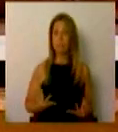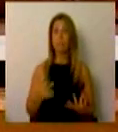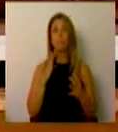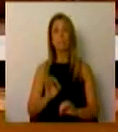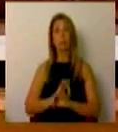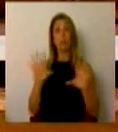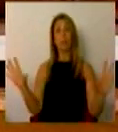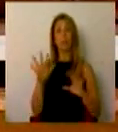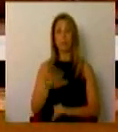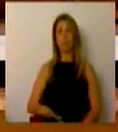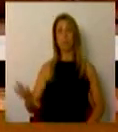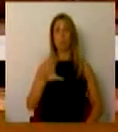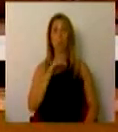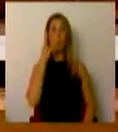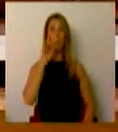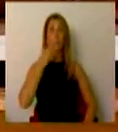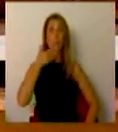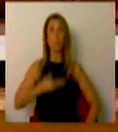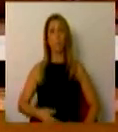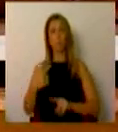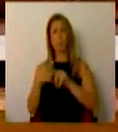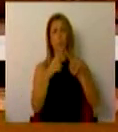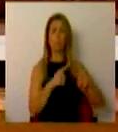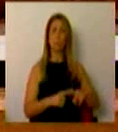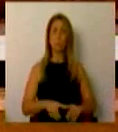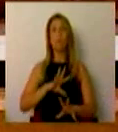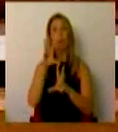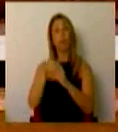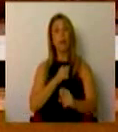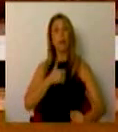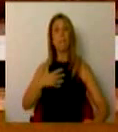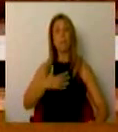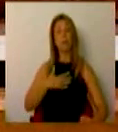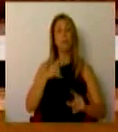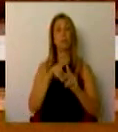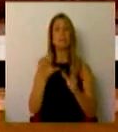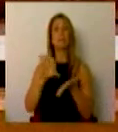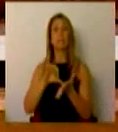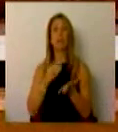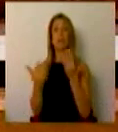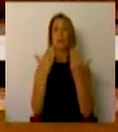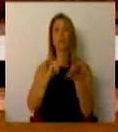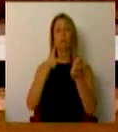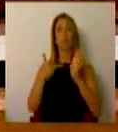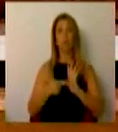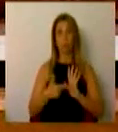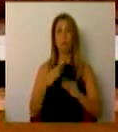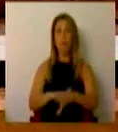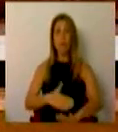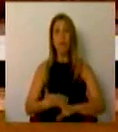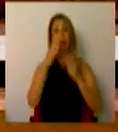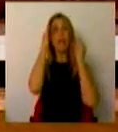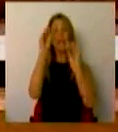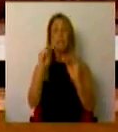de conhecimento são diversificados, incluindo empresas e centros de interface tecnológico, continuando a reforçar o papel do ensino